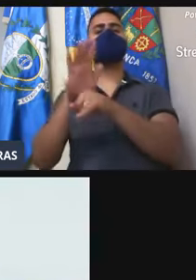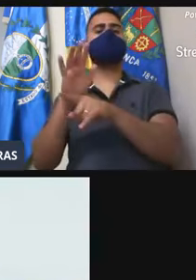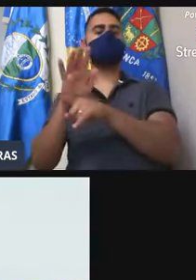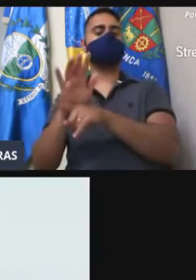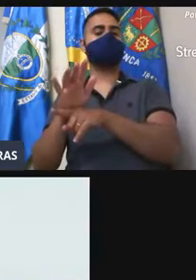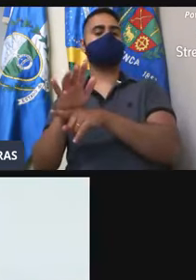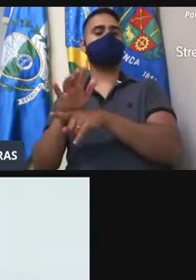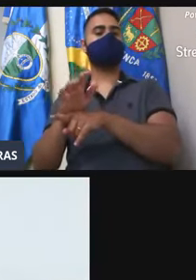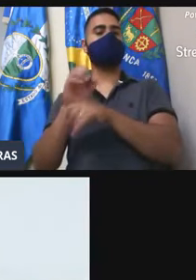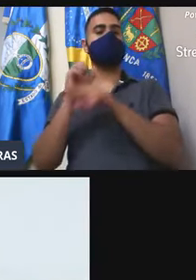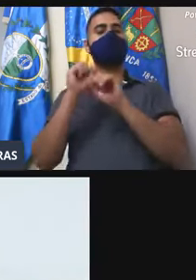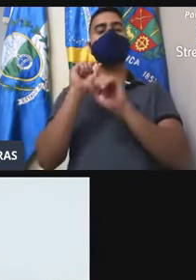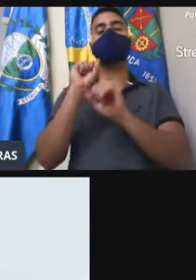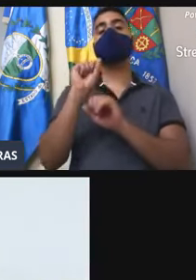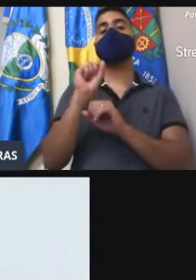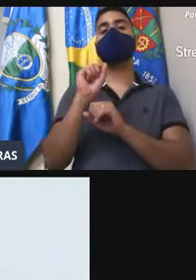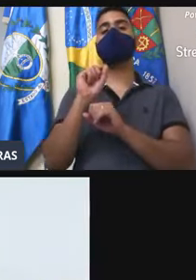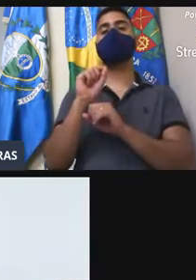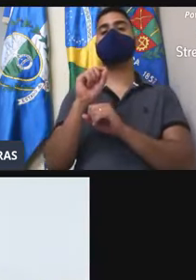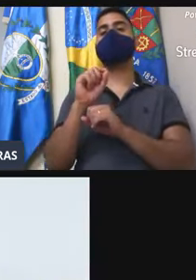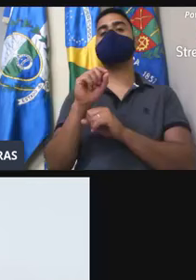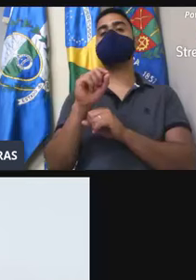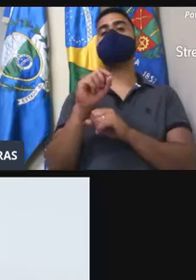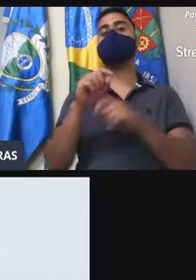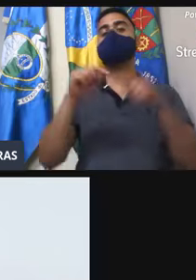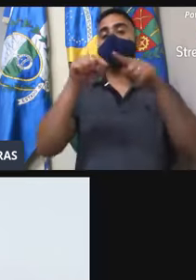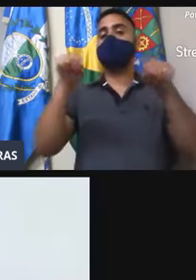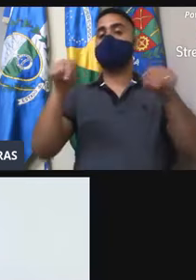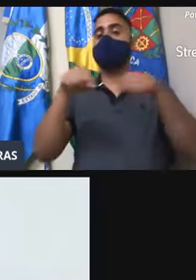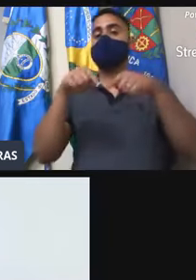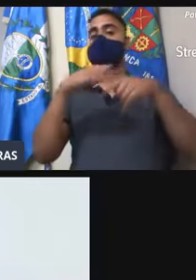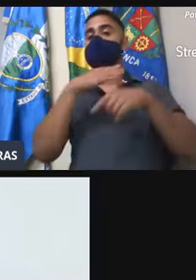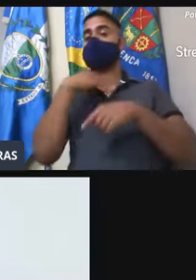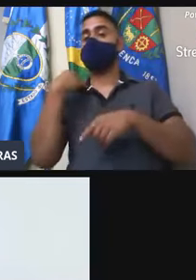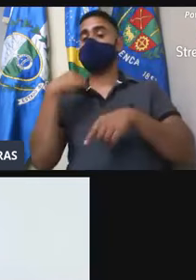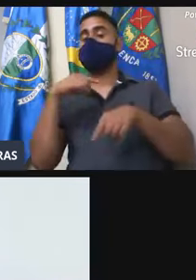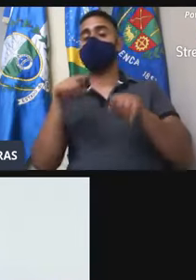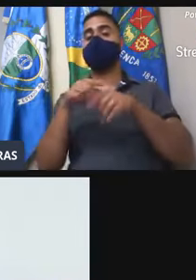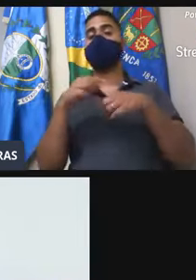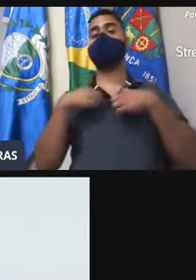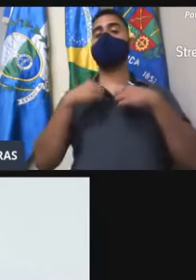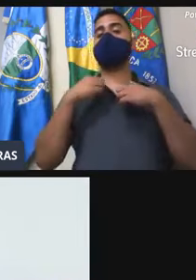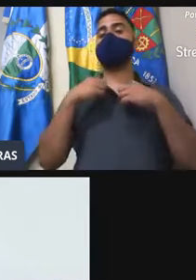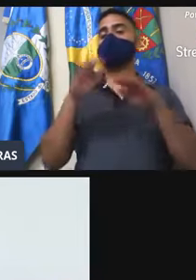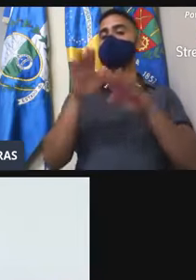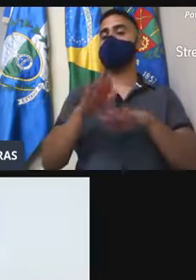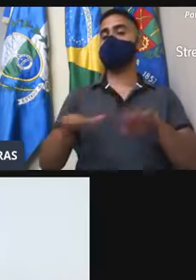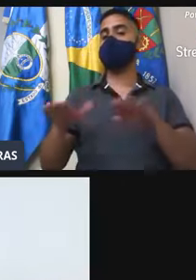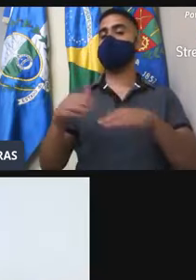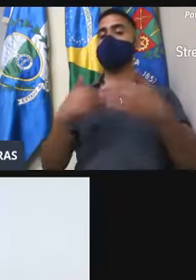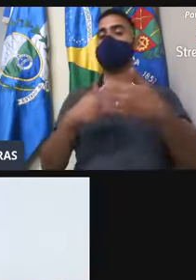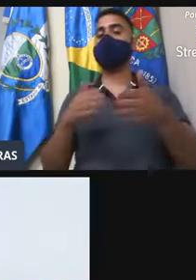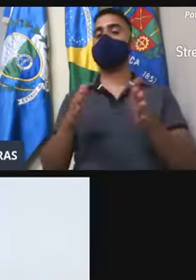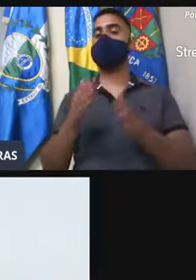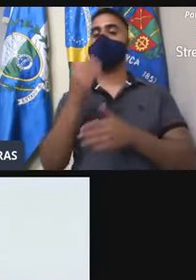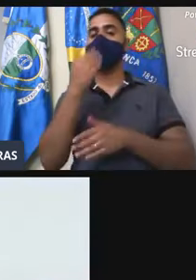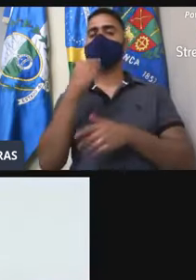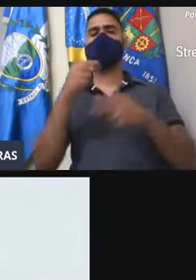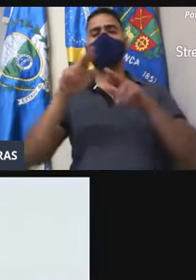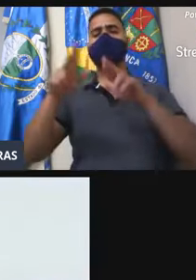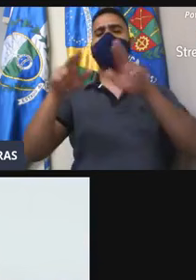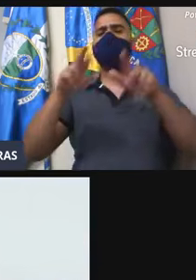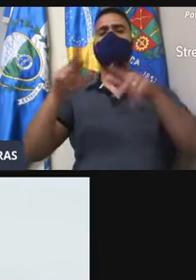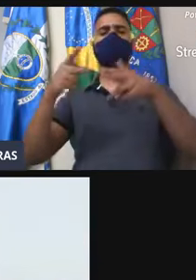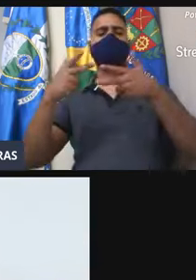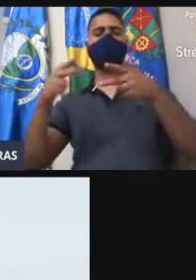eventuais, que podem ser as urnas, o enxoval, as cestas básicas e diversos outros insumos que estão